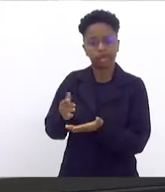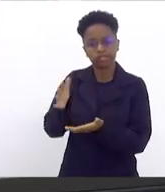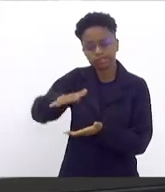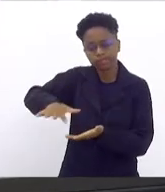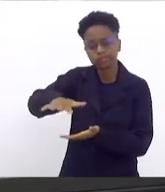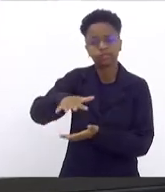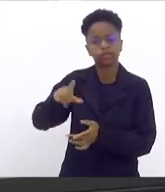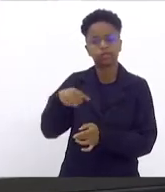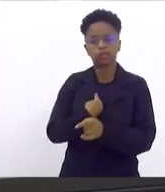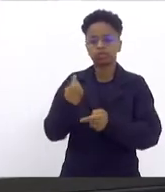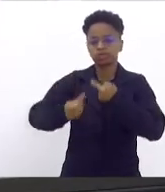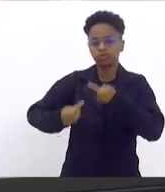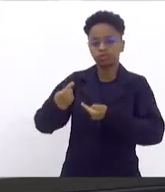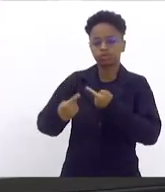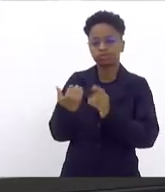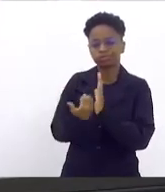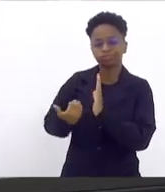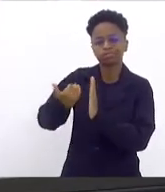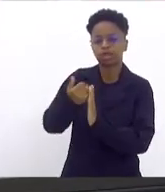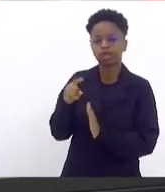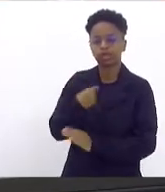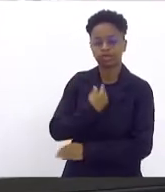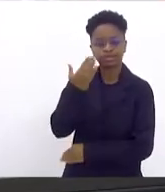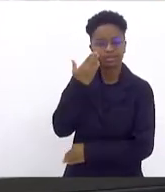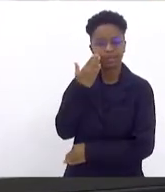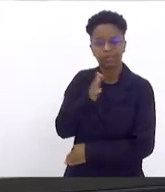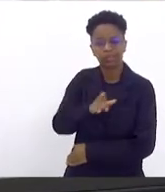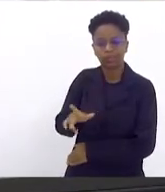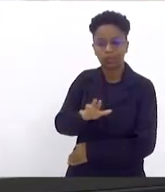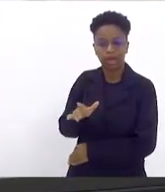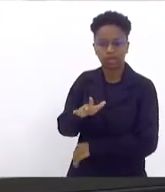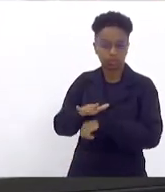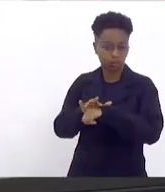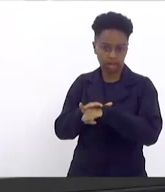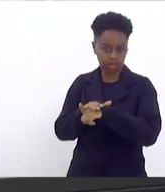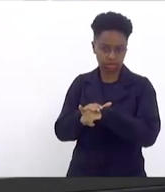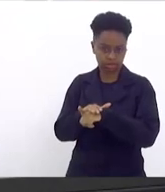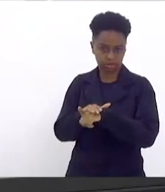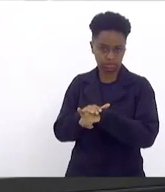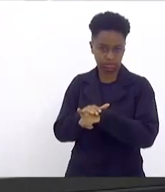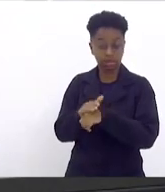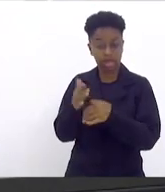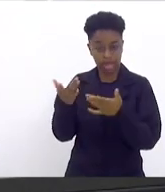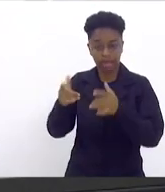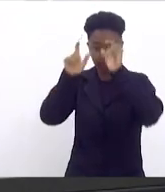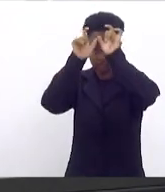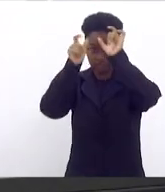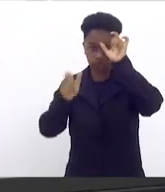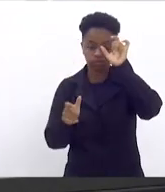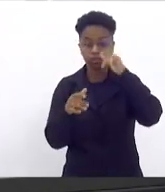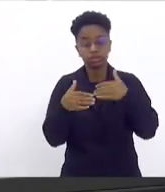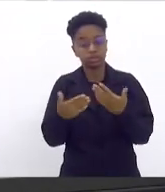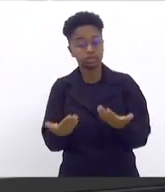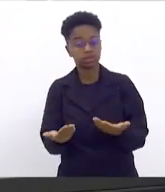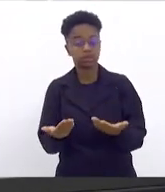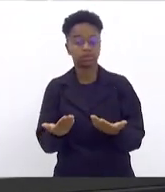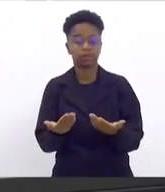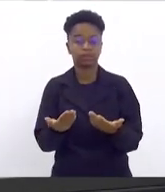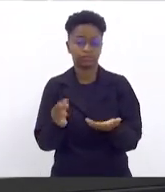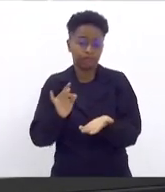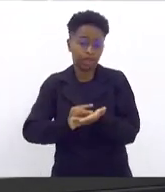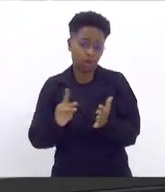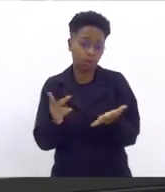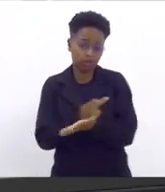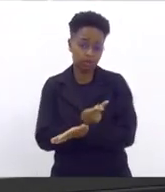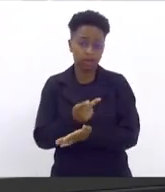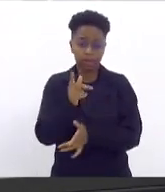se discute cada vez mais, onde se sabe que não é uma doença, portanto um transtorno, e que é real. As